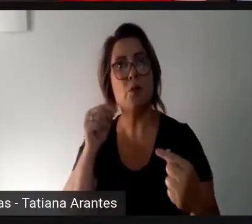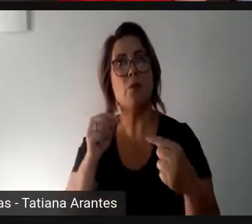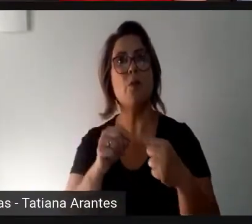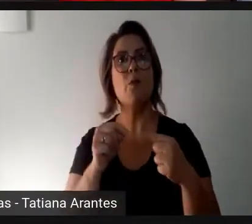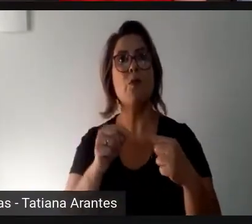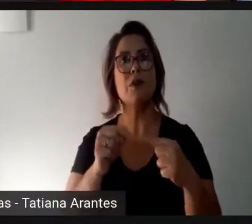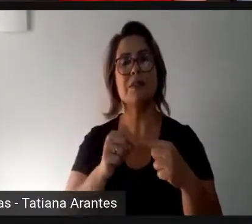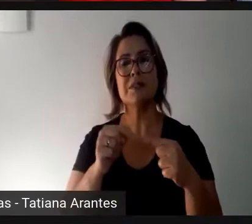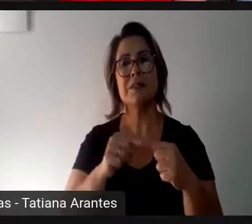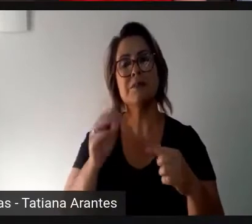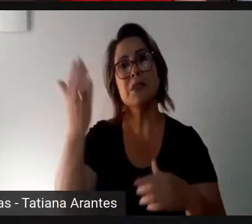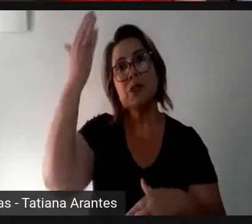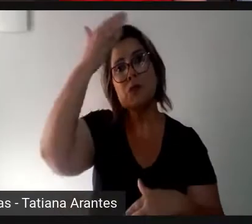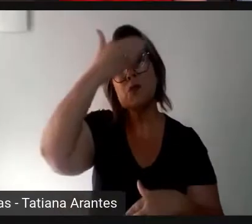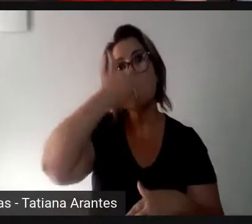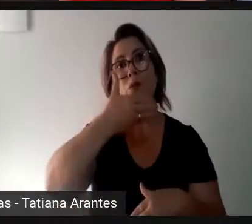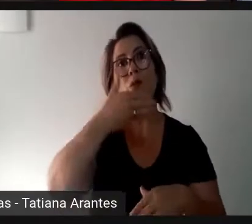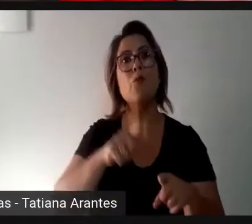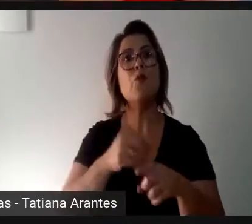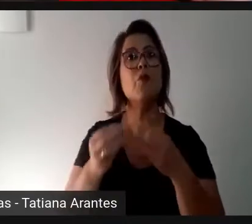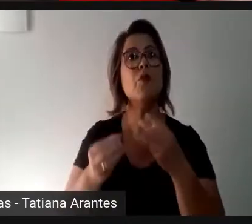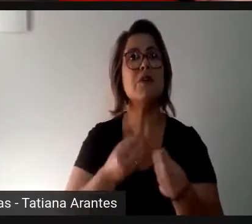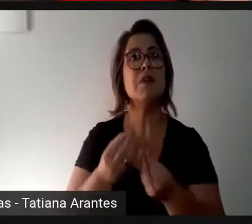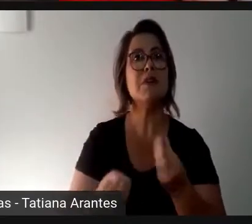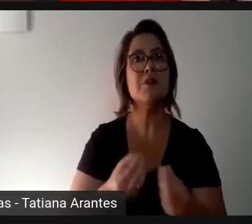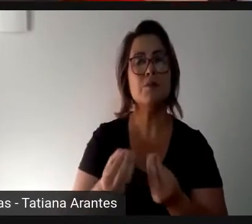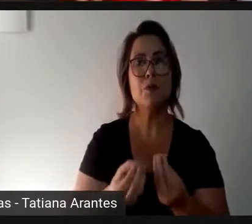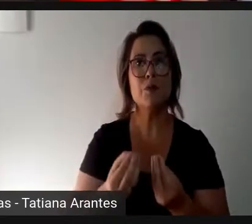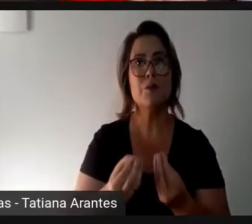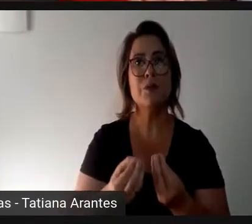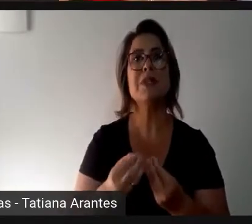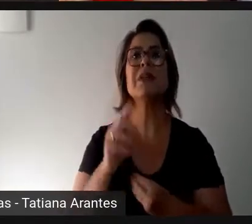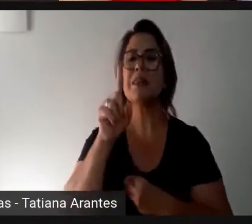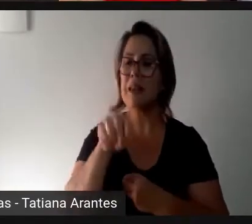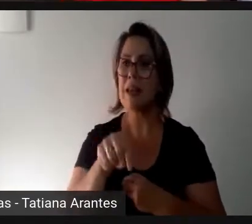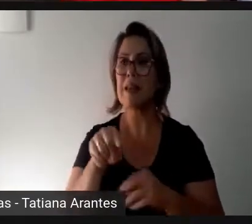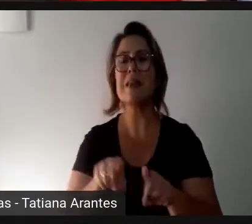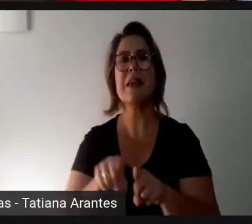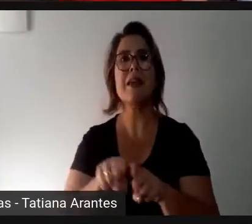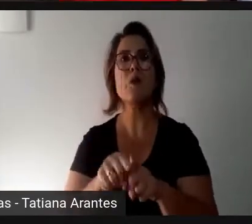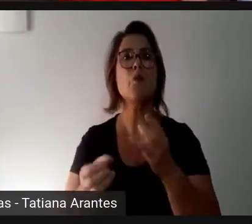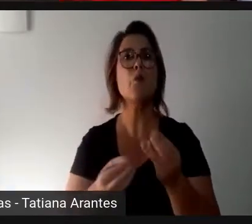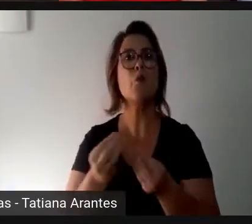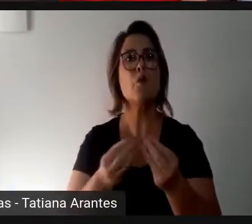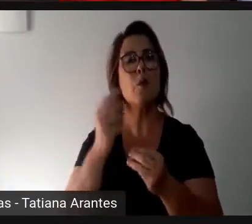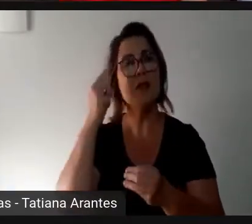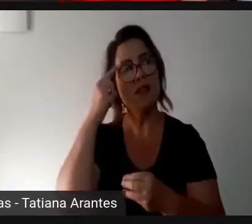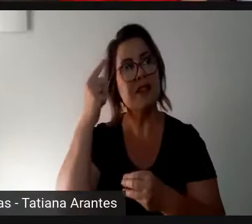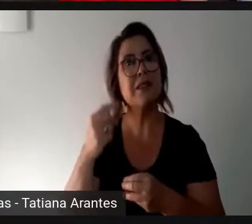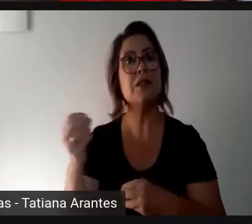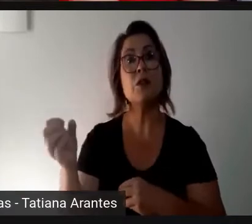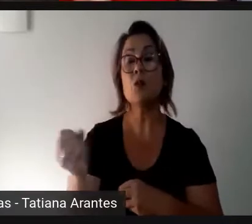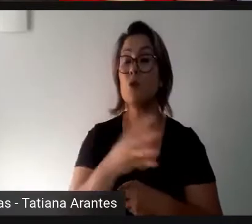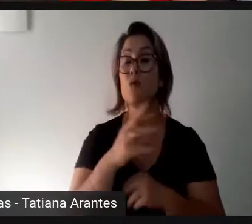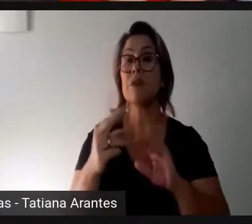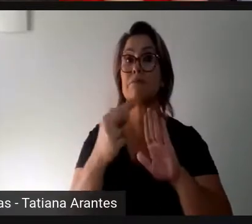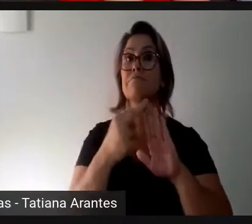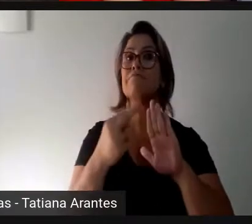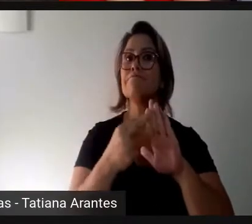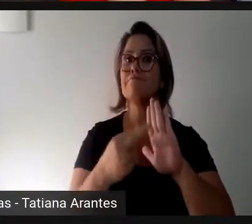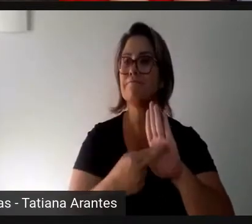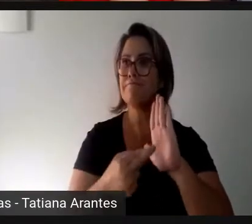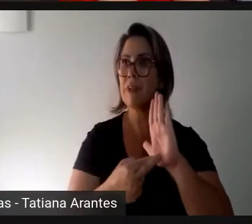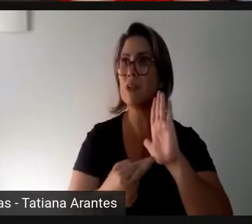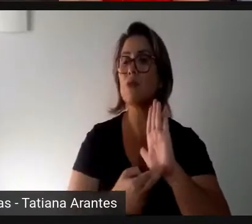da comprovação do dolo ou da culpa. Então, esse é o grande pulo do gato, o inovador desse normativo. O